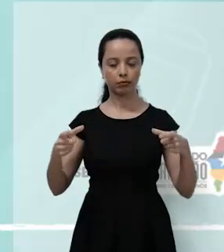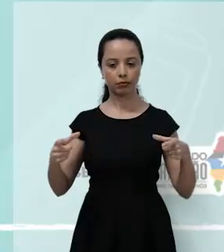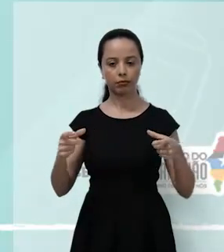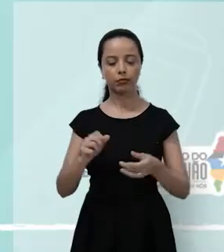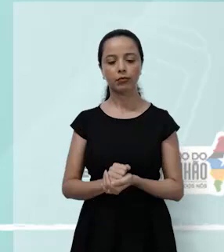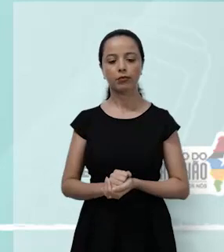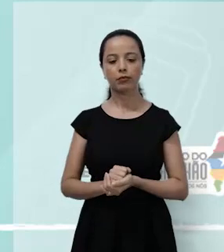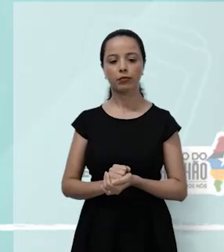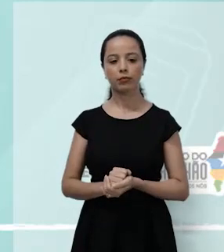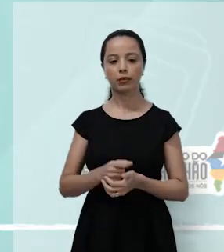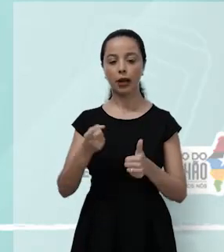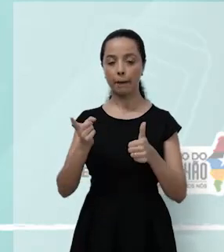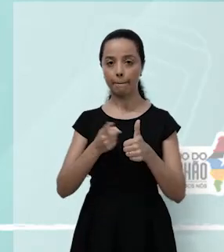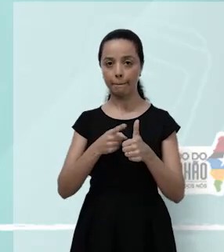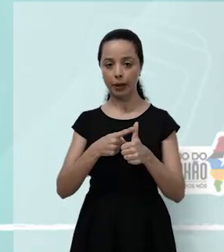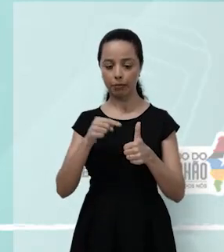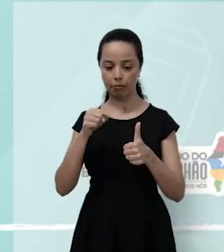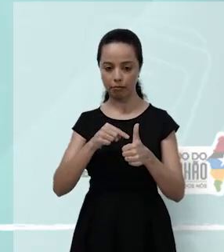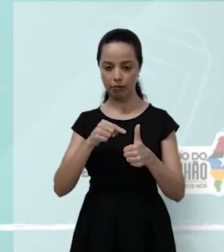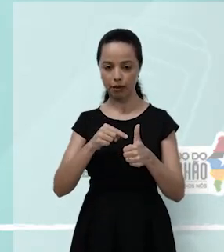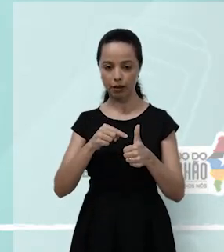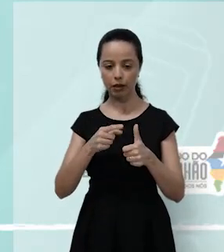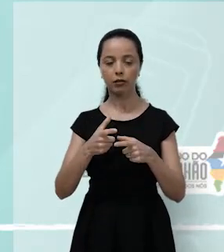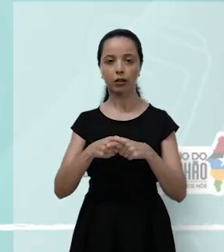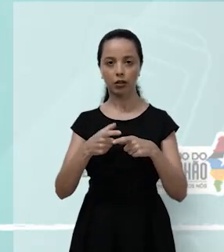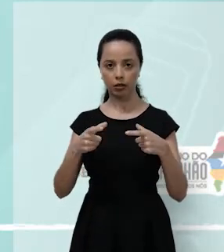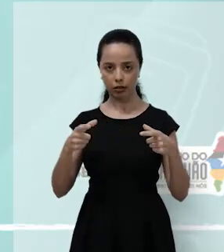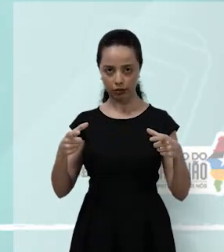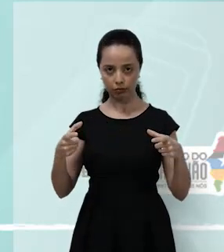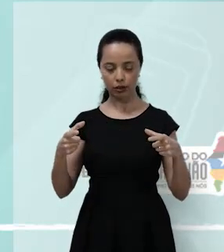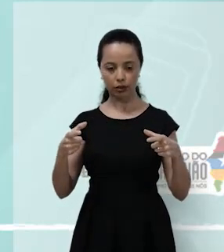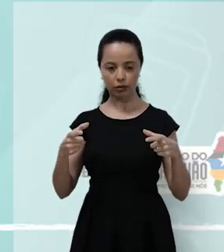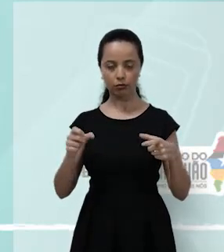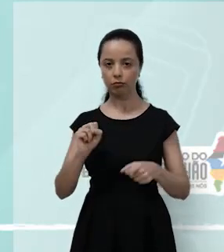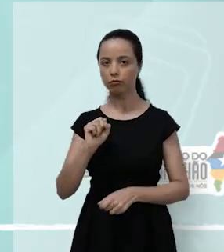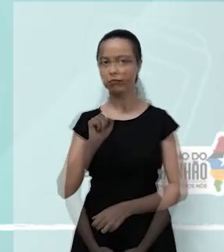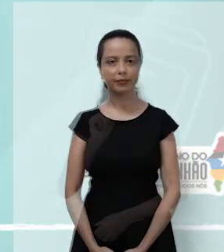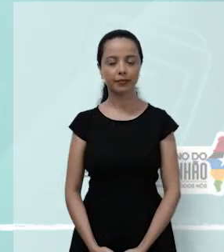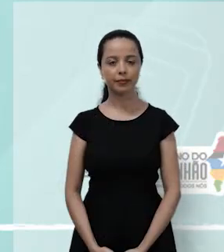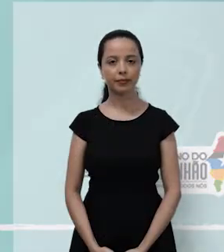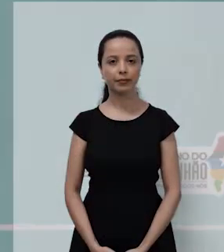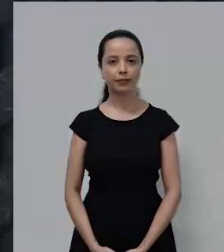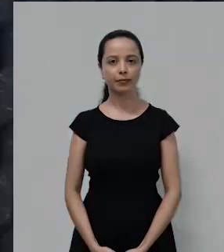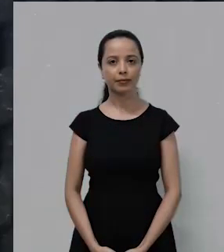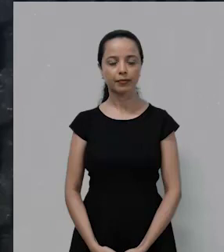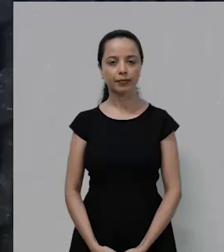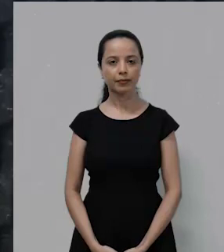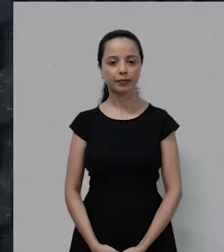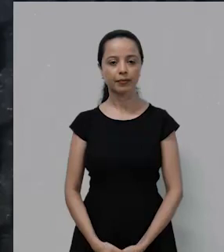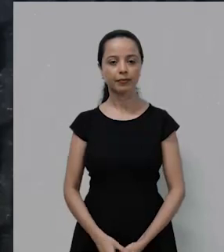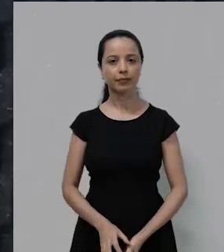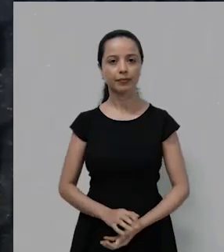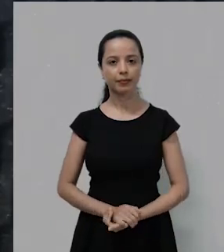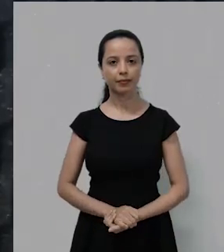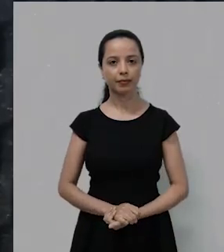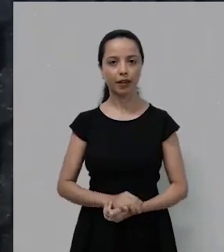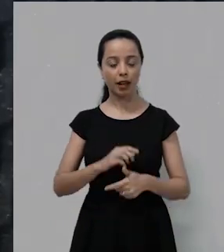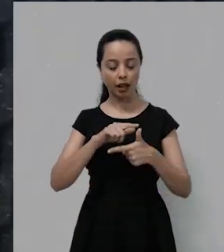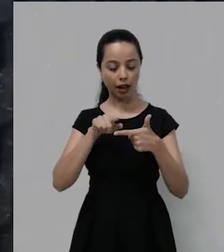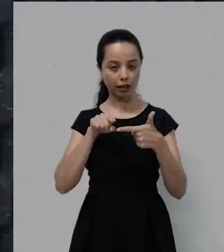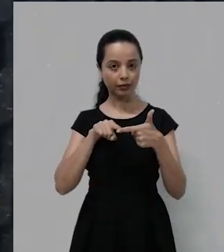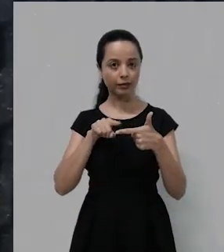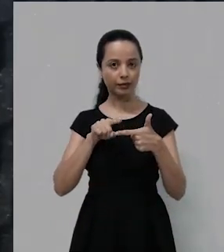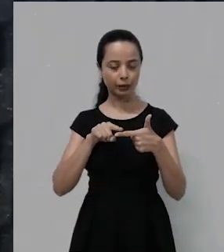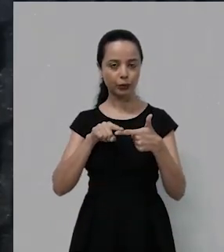primeira afirmativa, a população está em crescimento, ok? Pessoal, a segunda afirmativa diz